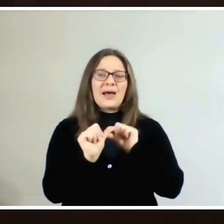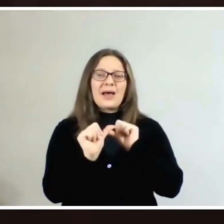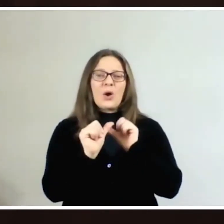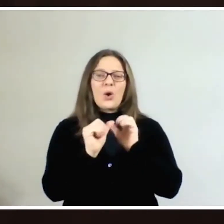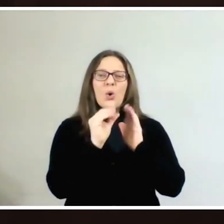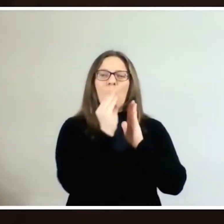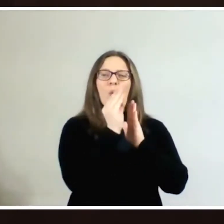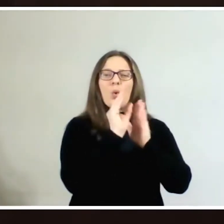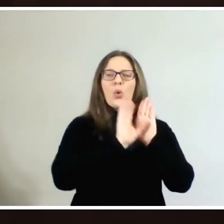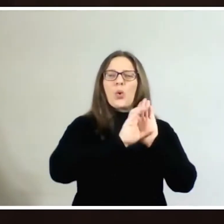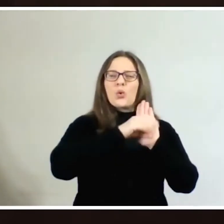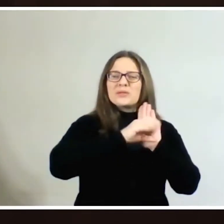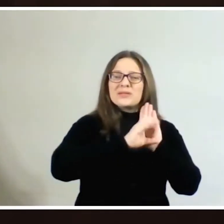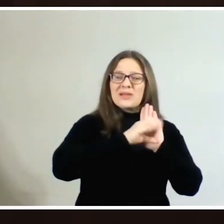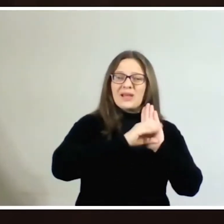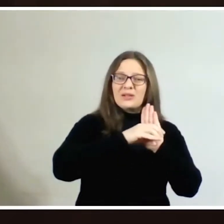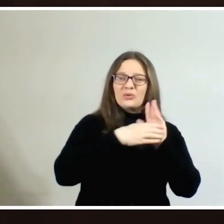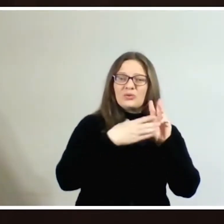Então,